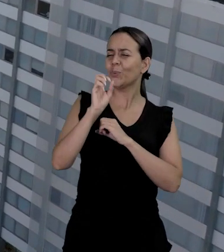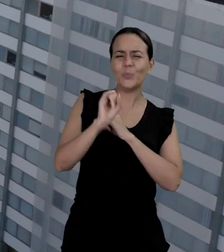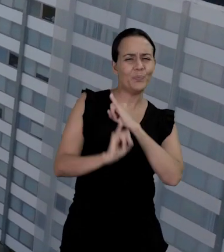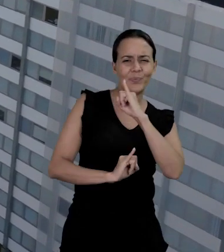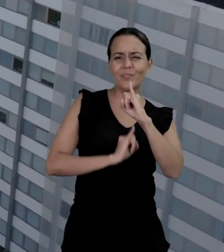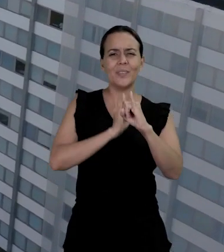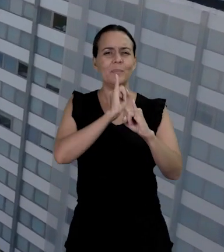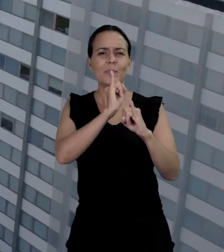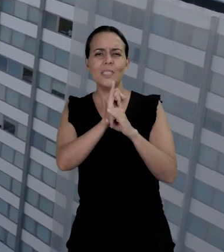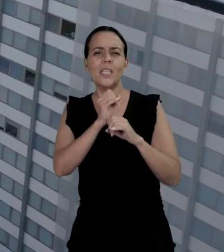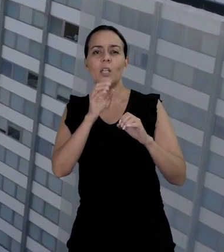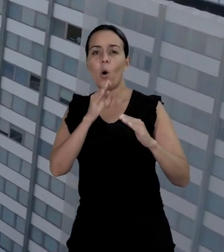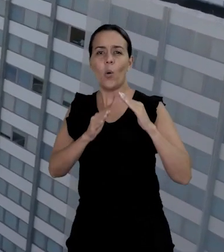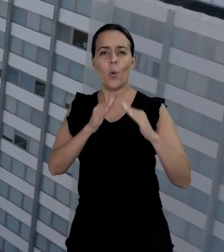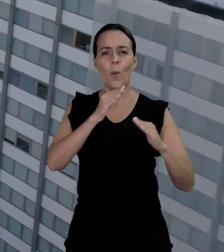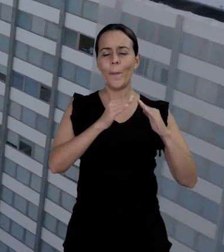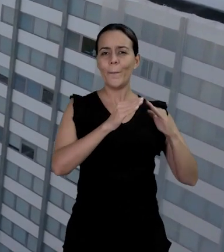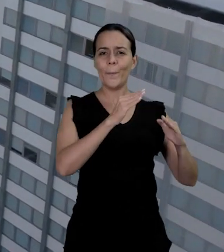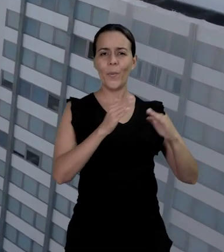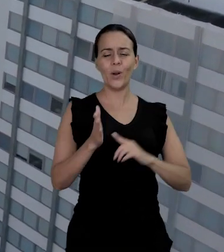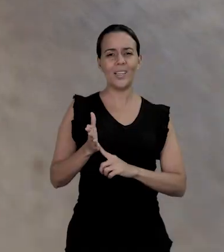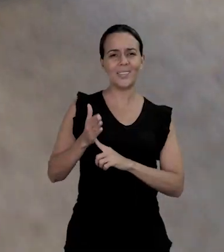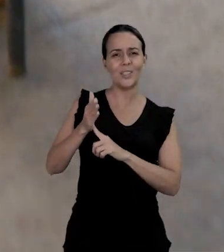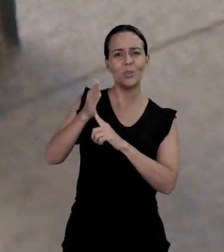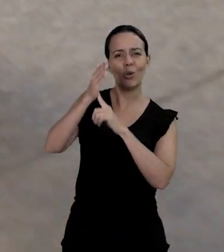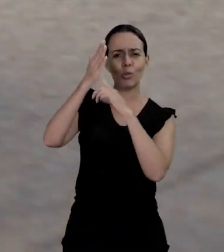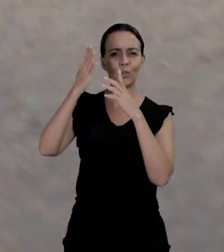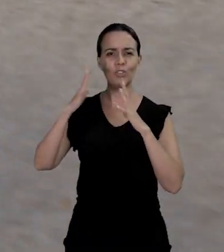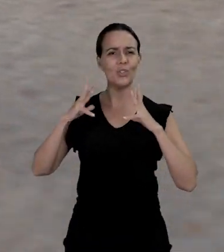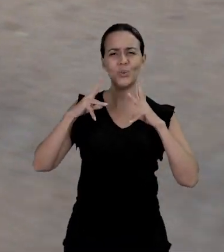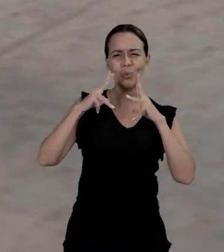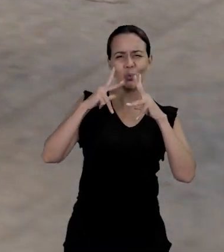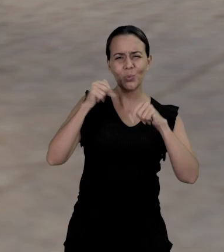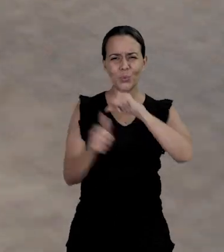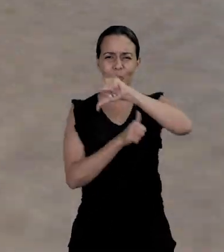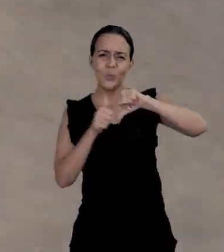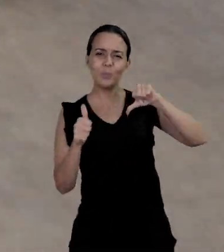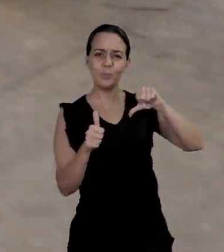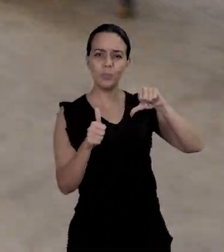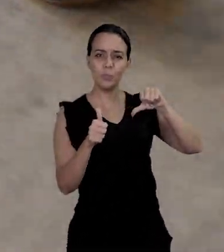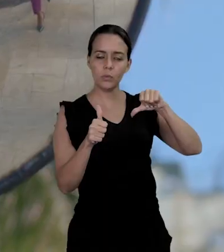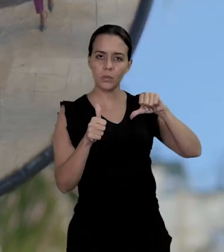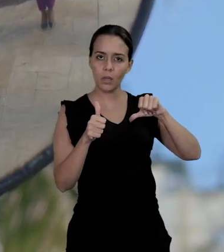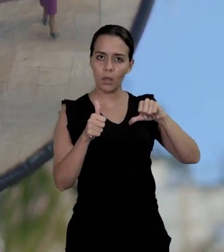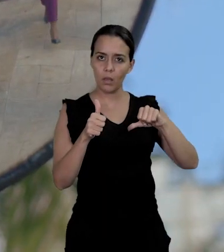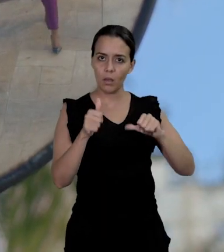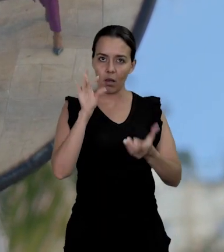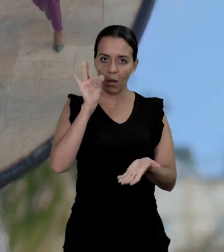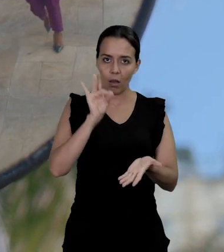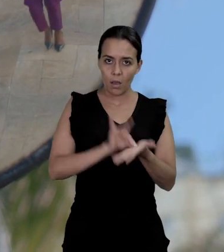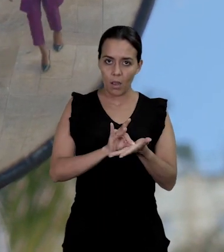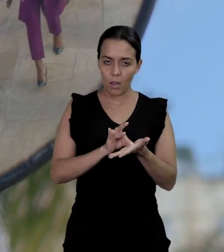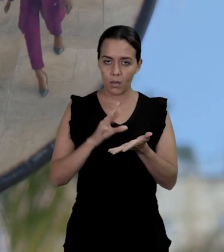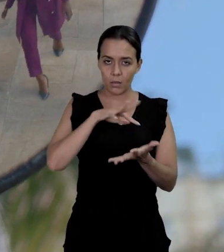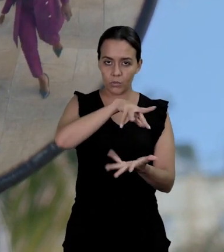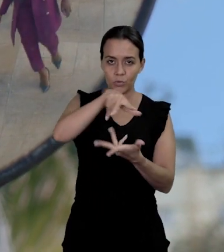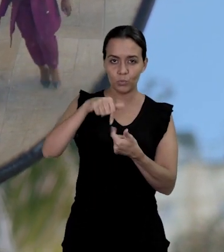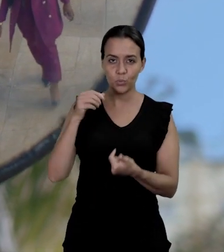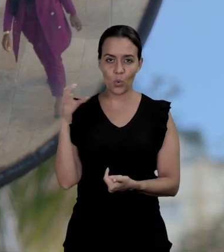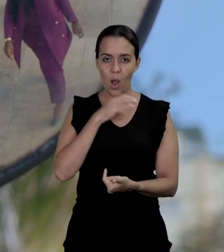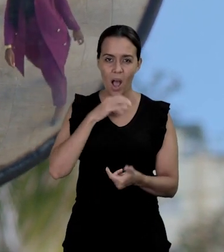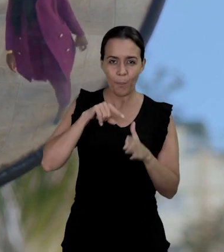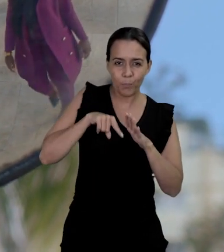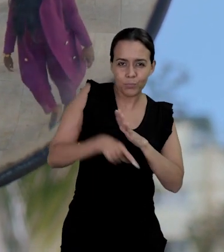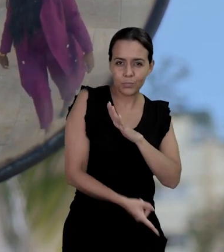mudar totalmente a nossa realidade de uma forma muito rápida e muito profunda. Eu sou Diogo Cortis, professor e